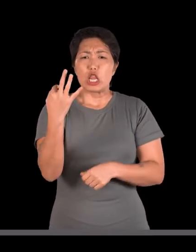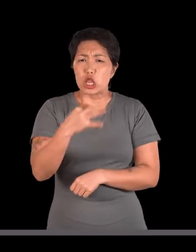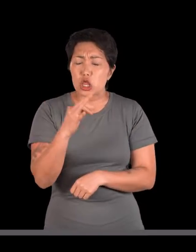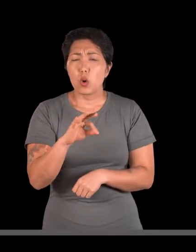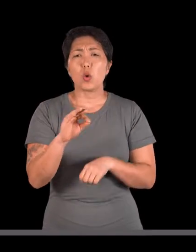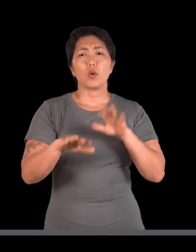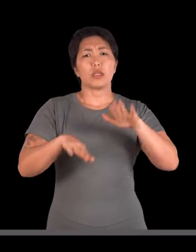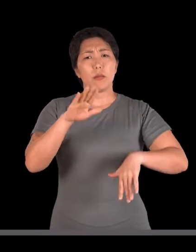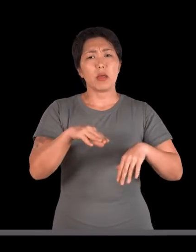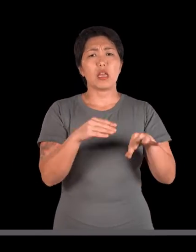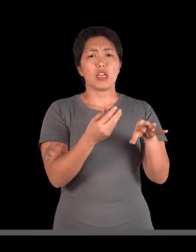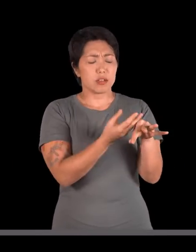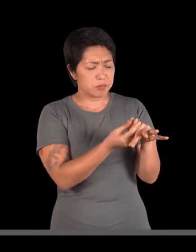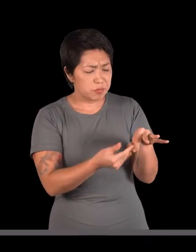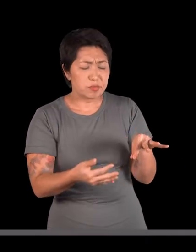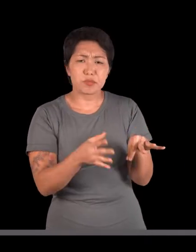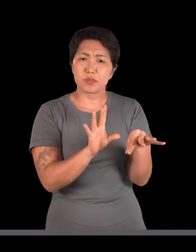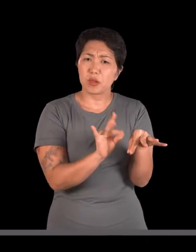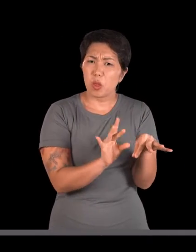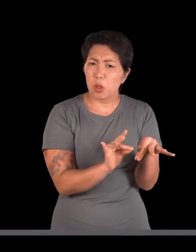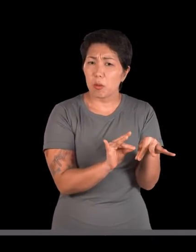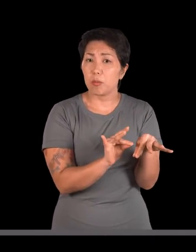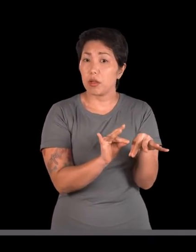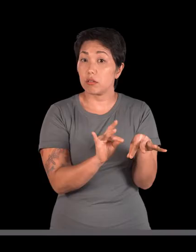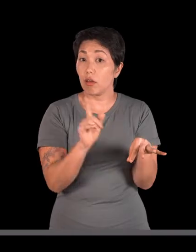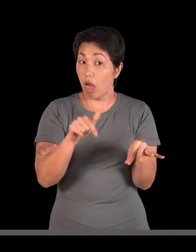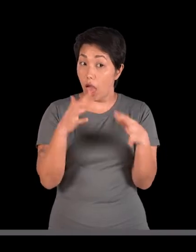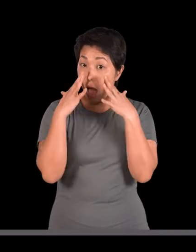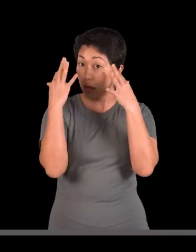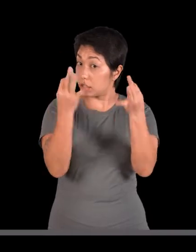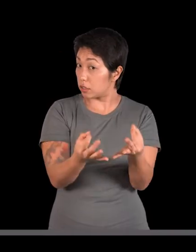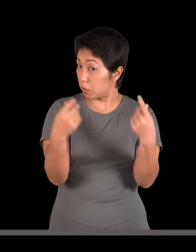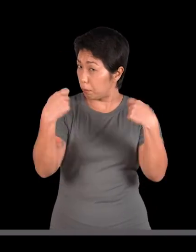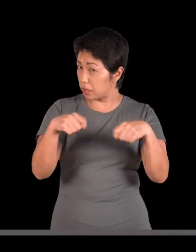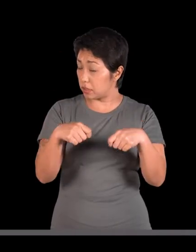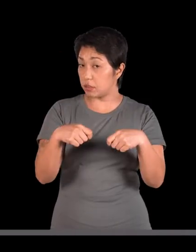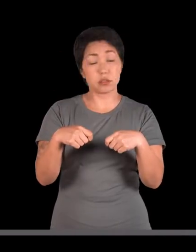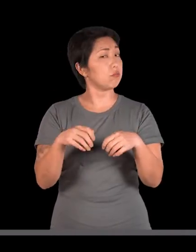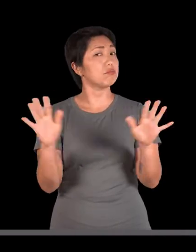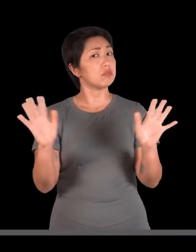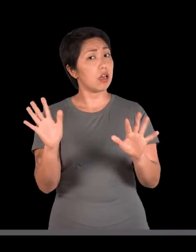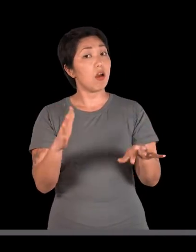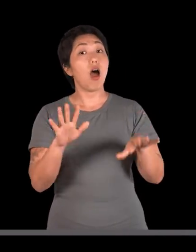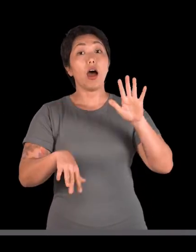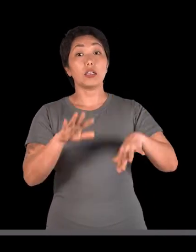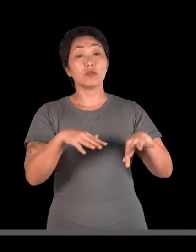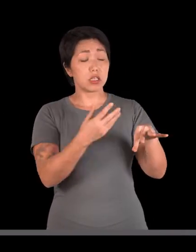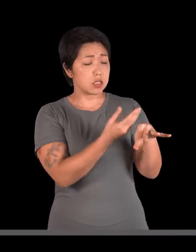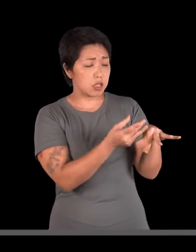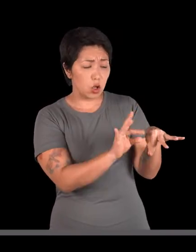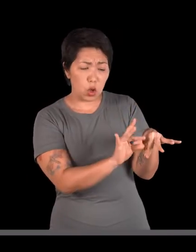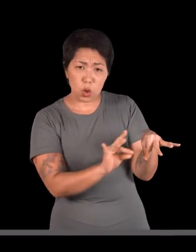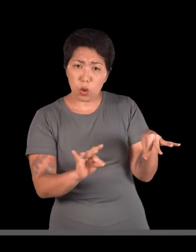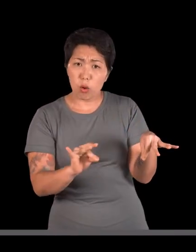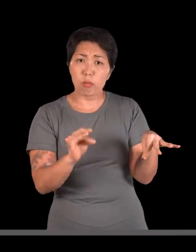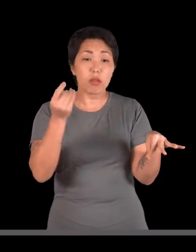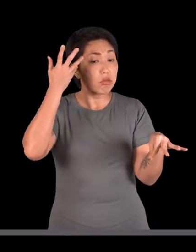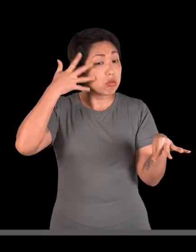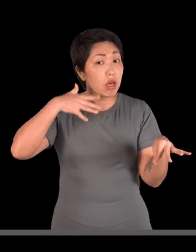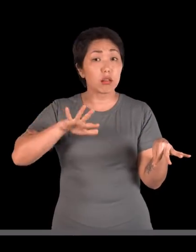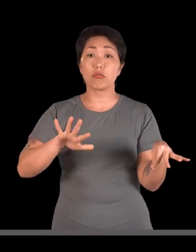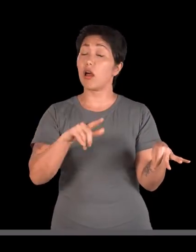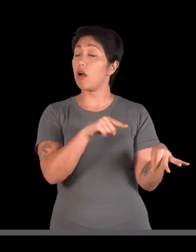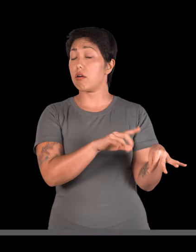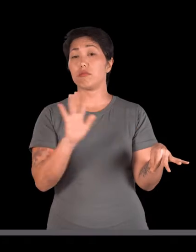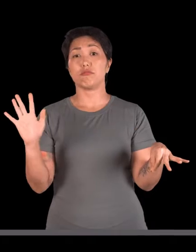assim, todo corrimento vaginal, ele é algo de alerta? Não. Muitos desses corrimentos,